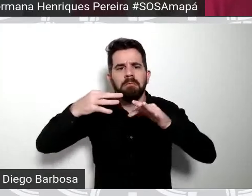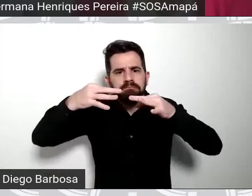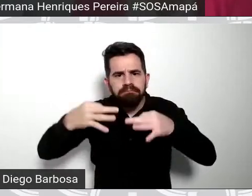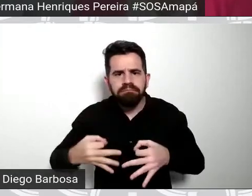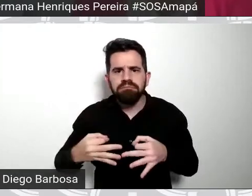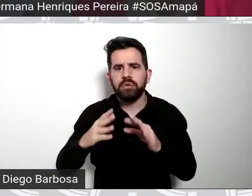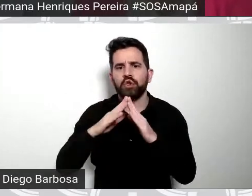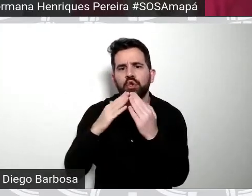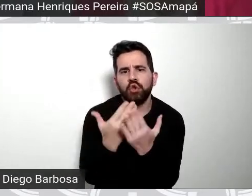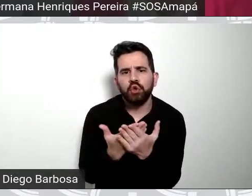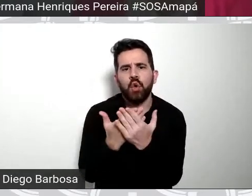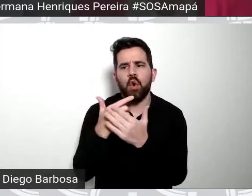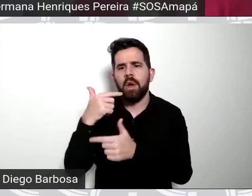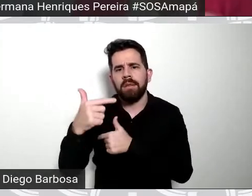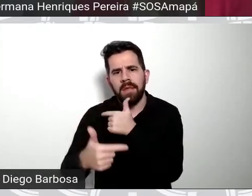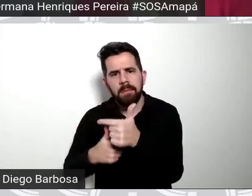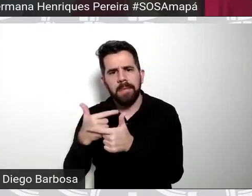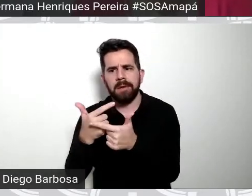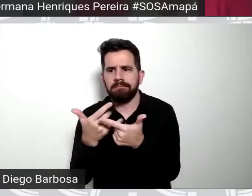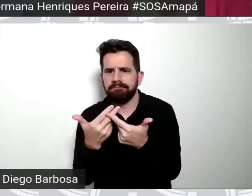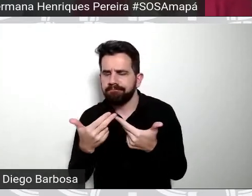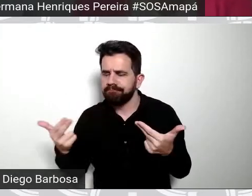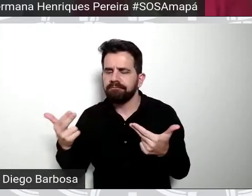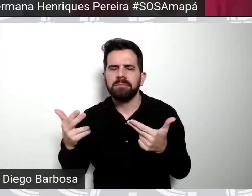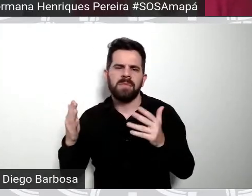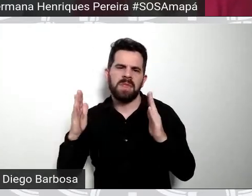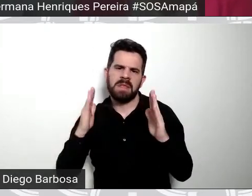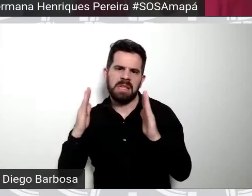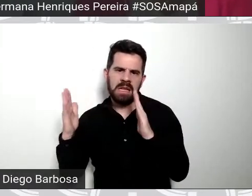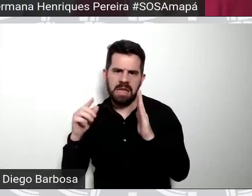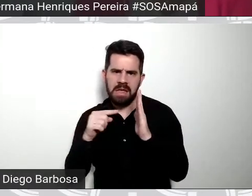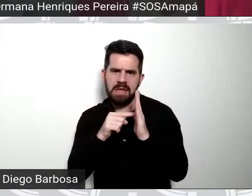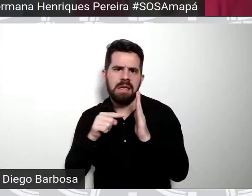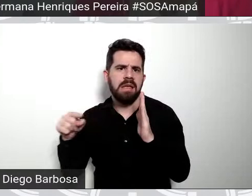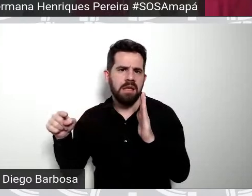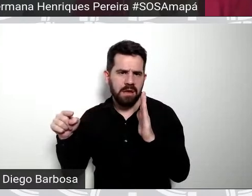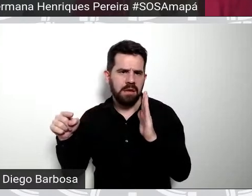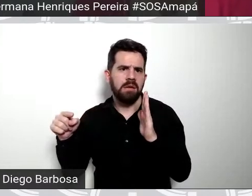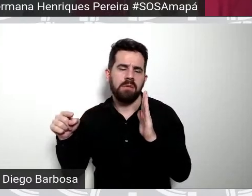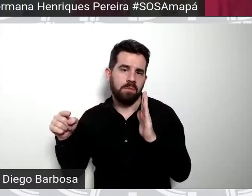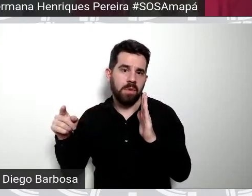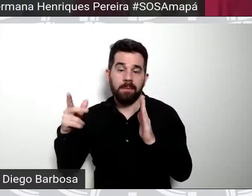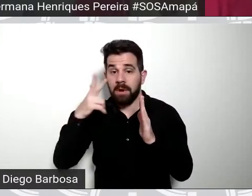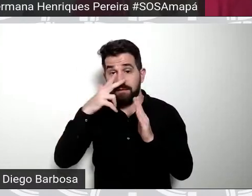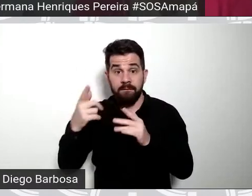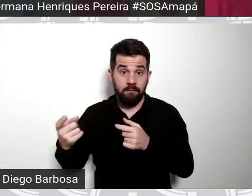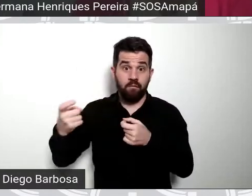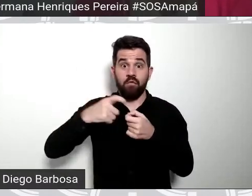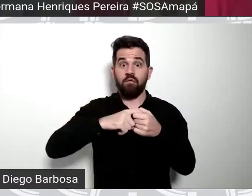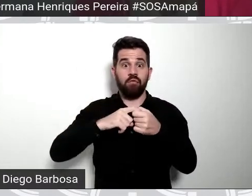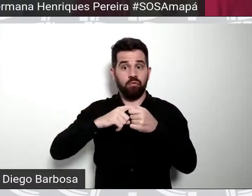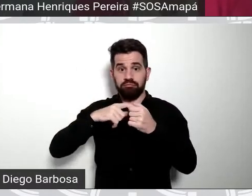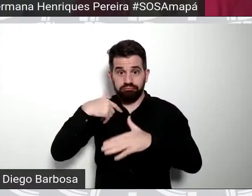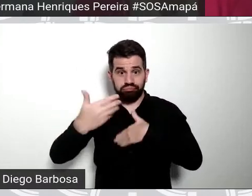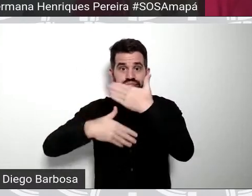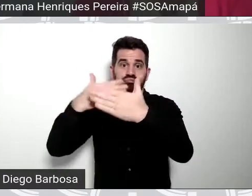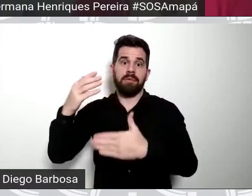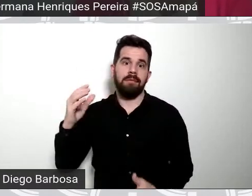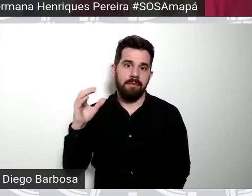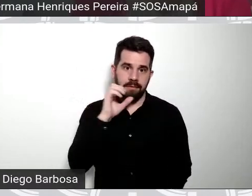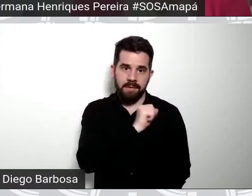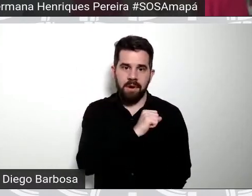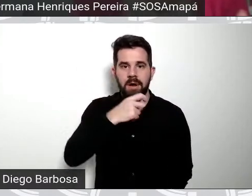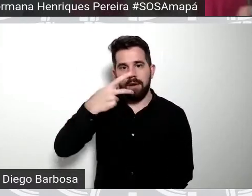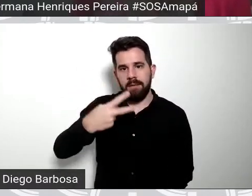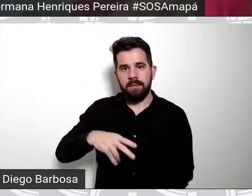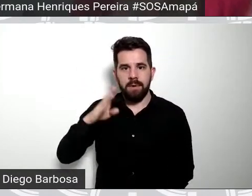o trabalho, trazer todas essa modernização, esse progresso para o